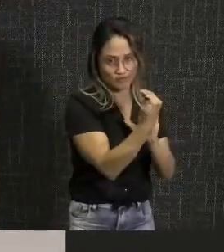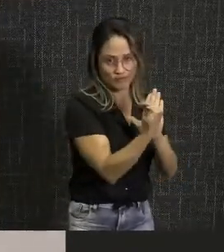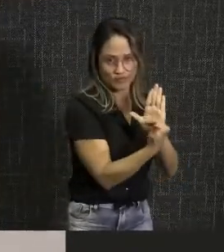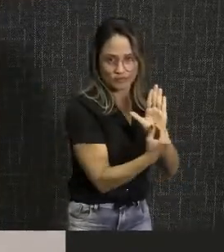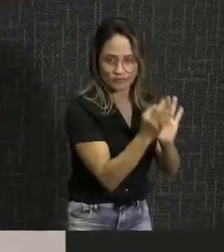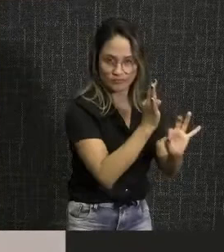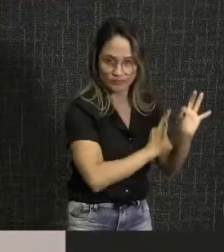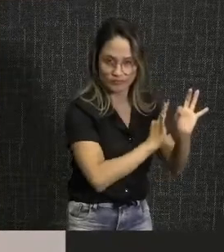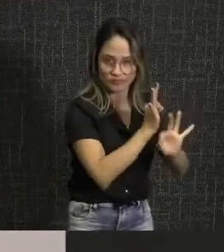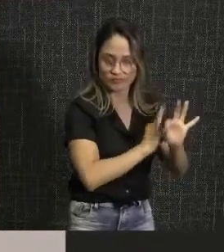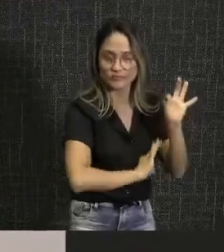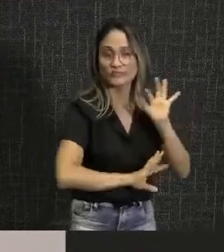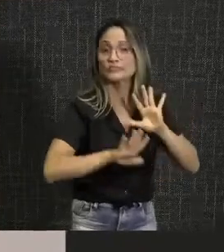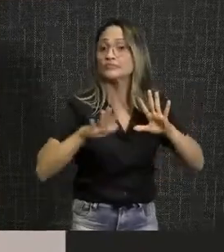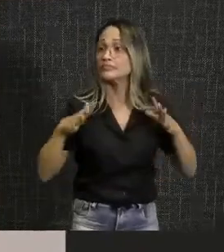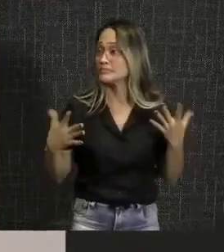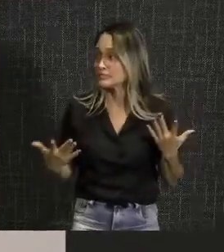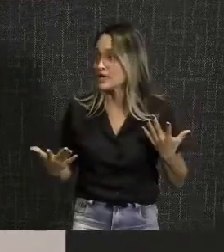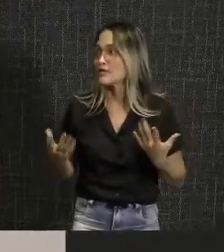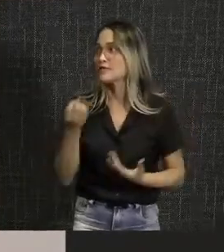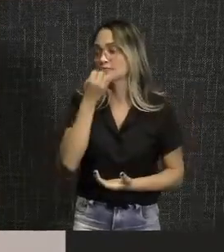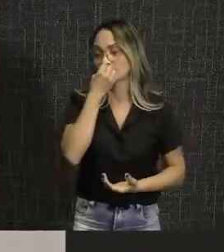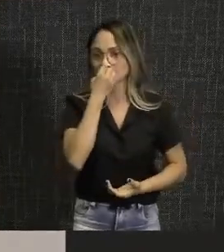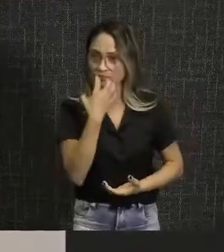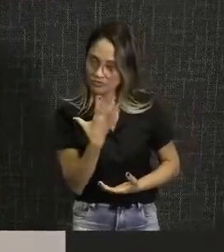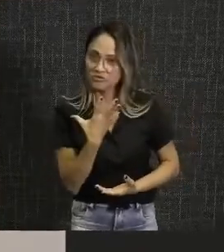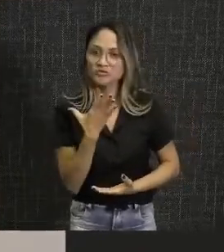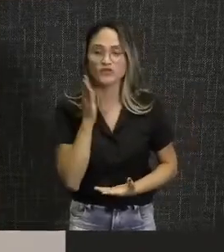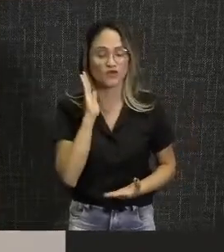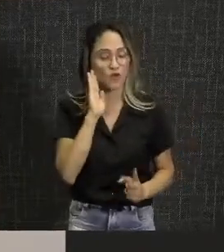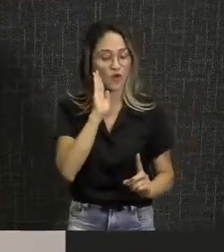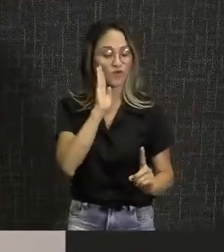ele endereçou ali parte.